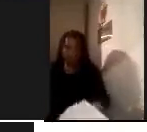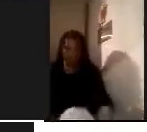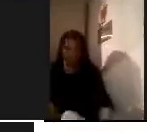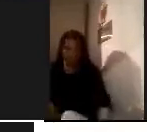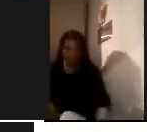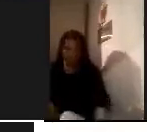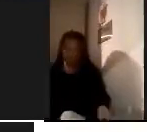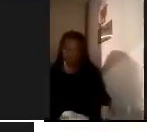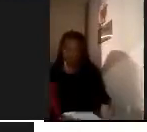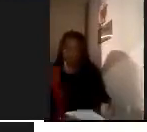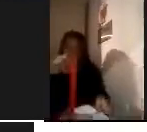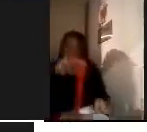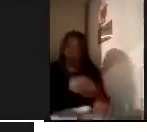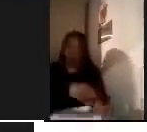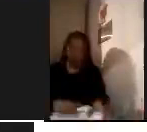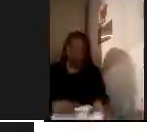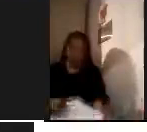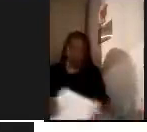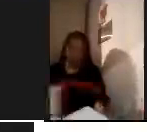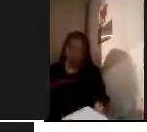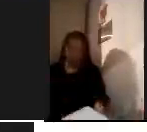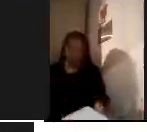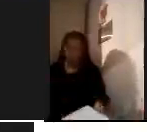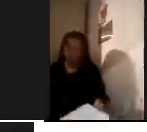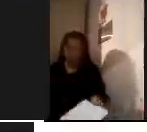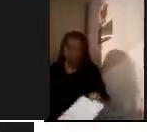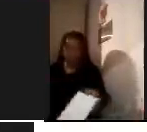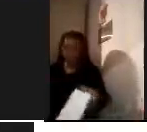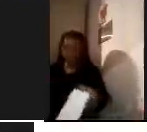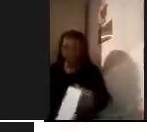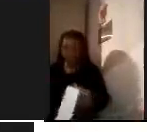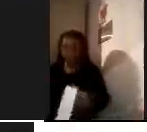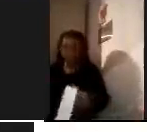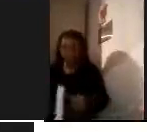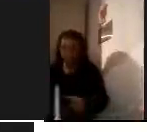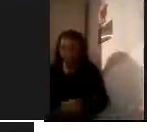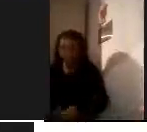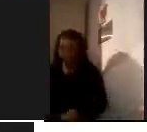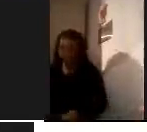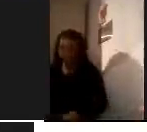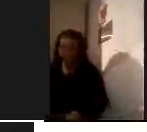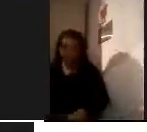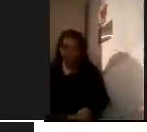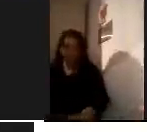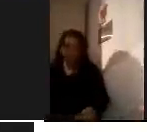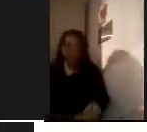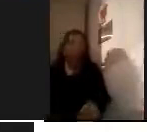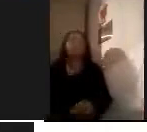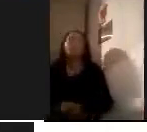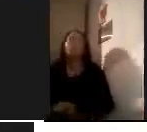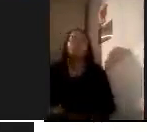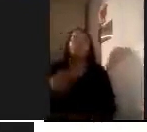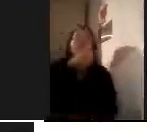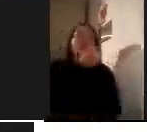Vou falar a experiência própria aqui de casa. Quando começou a descida do leite da Amanda no volume maior que o bem não